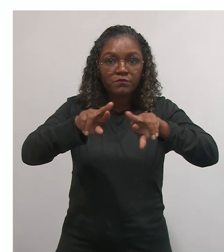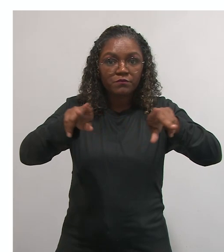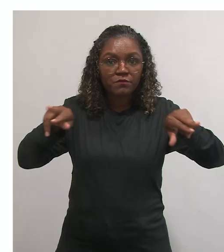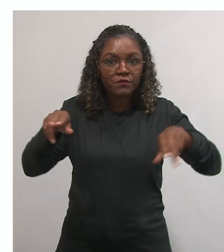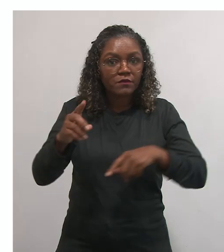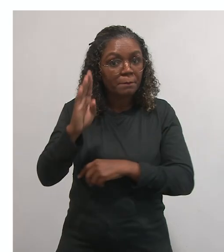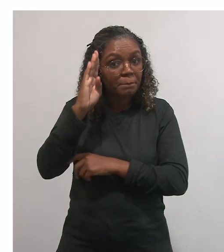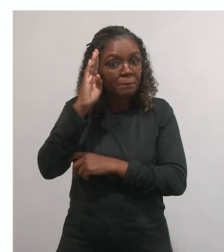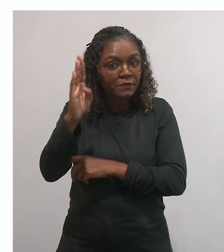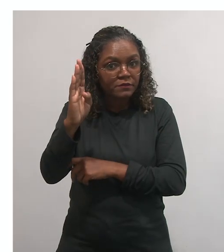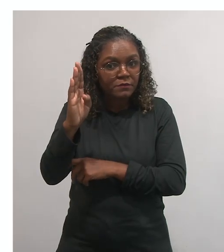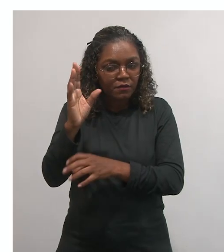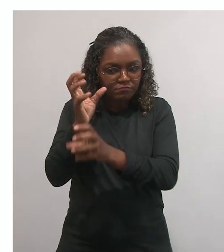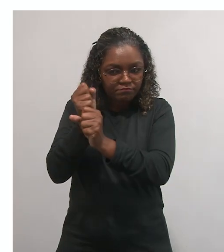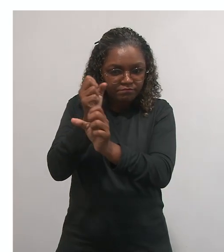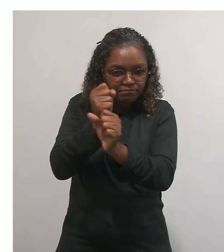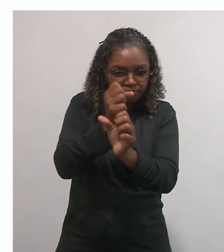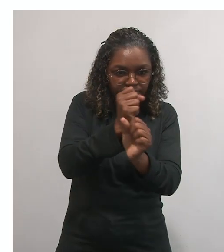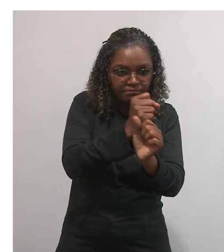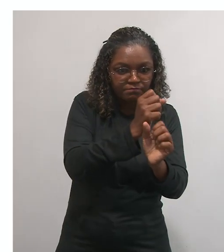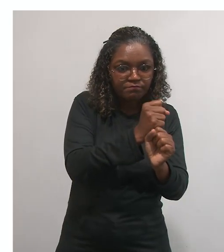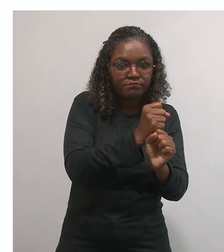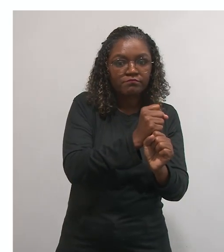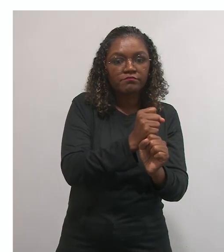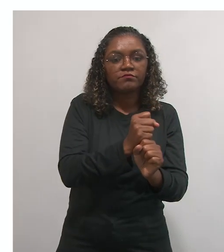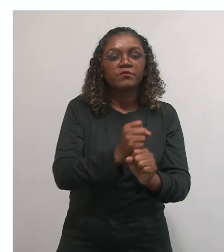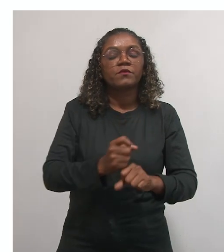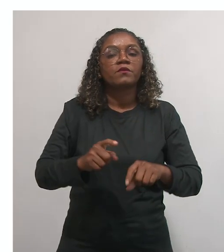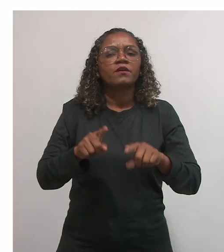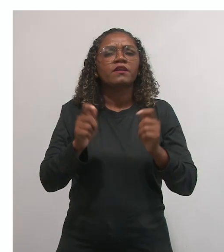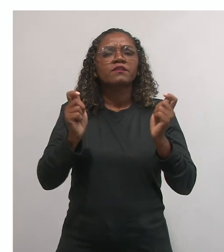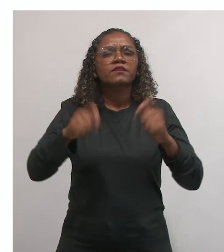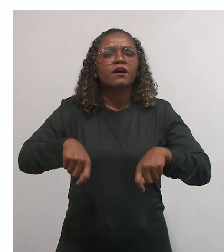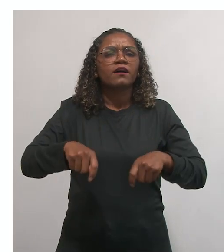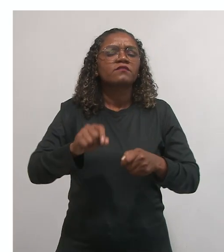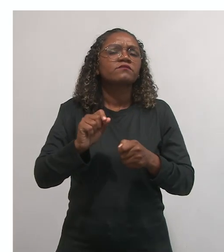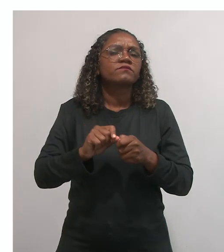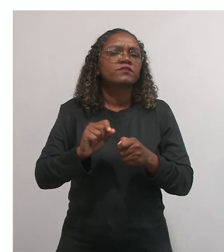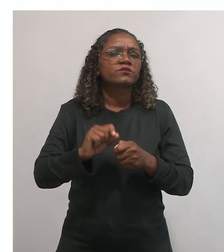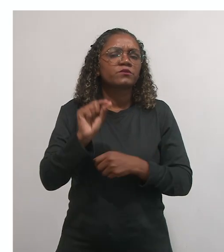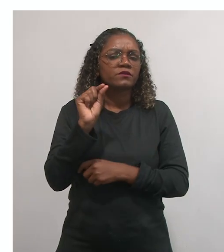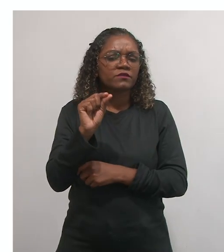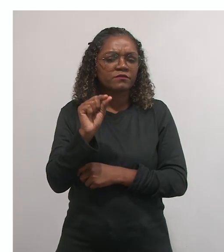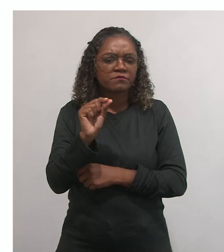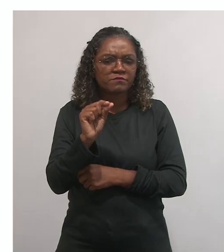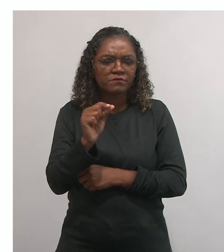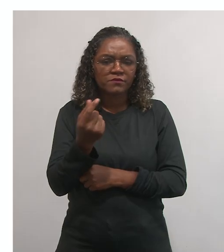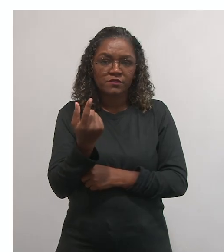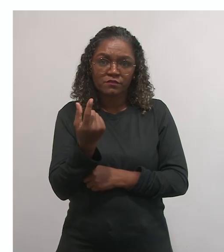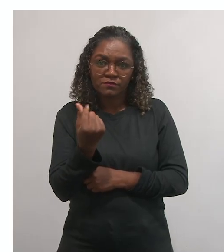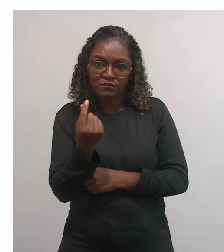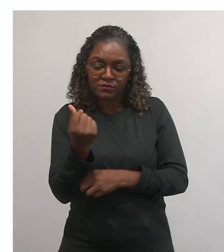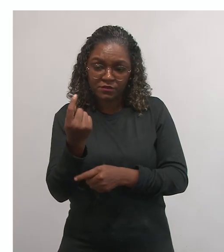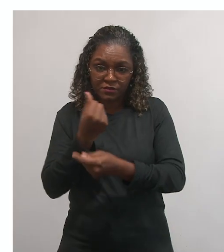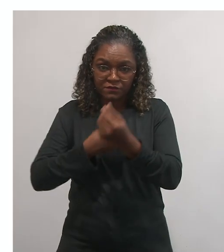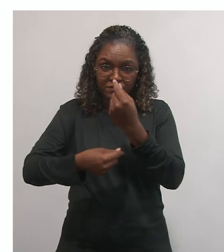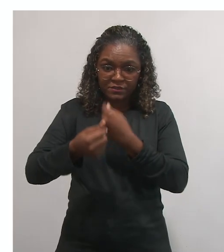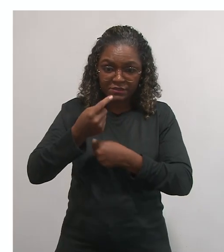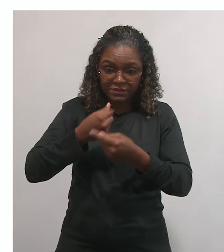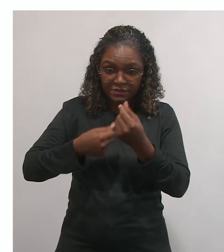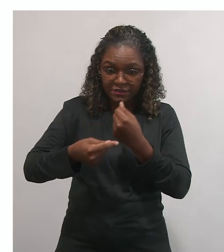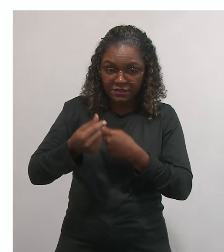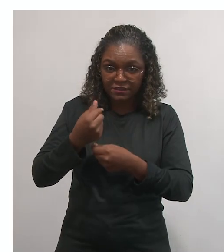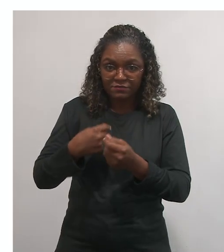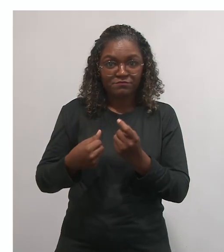certo a margem de contribuição ponderada permite obter o ponto de equilíbrio financeiro em